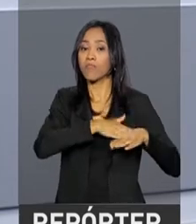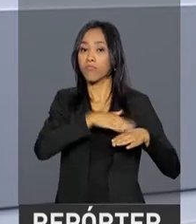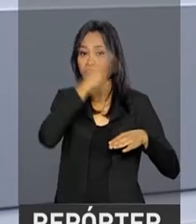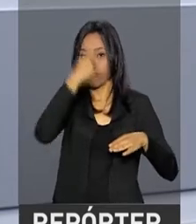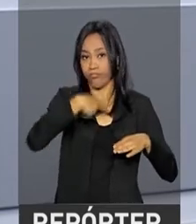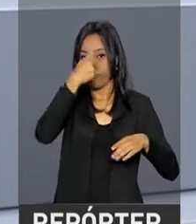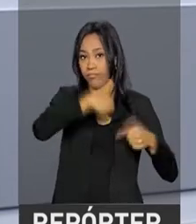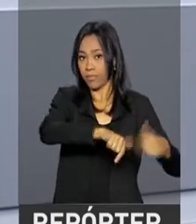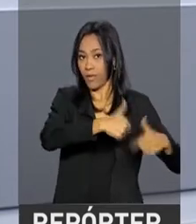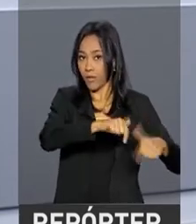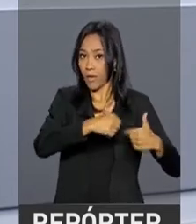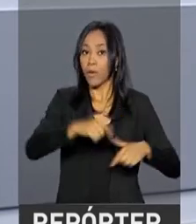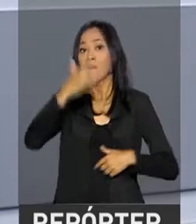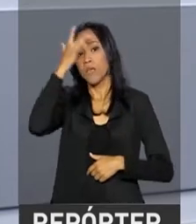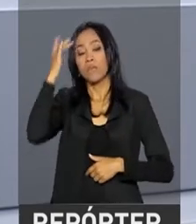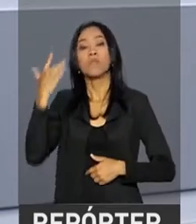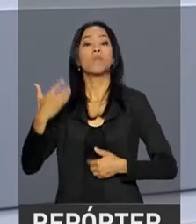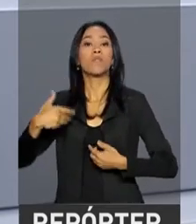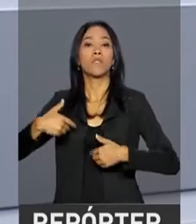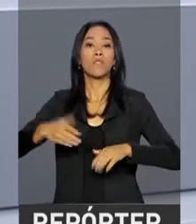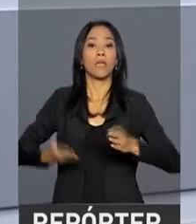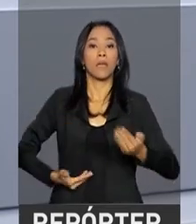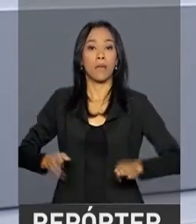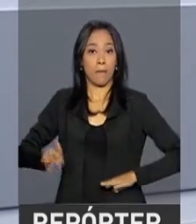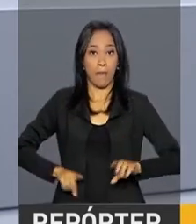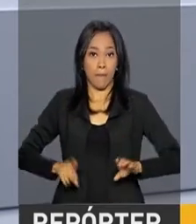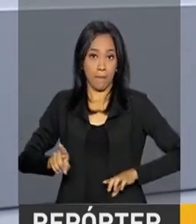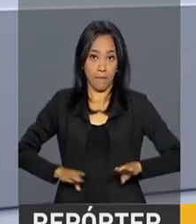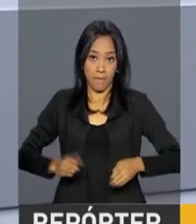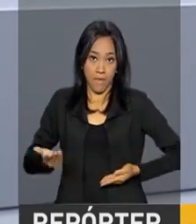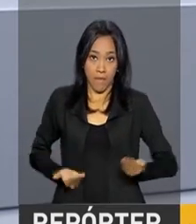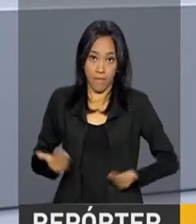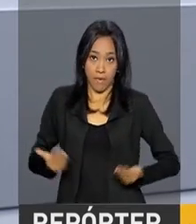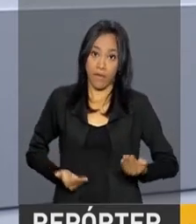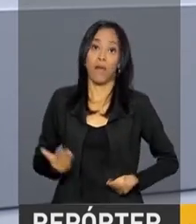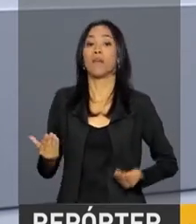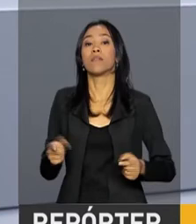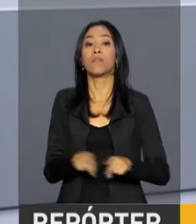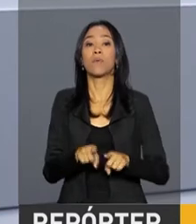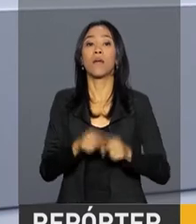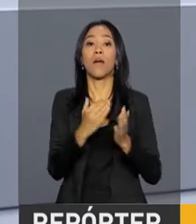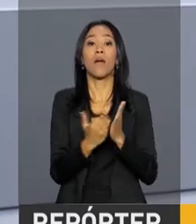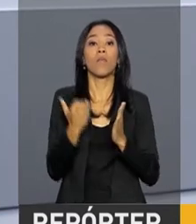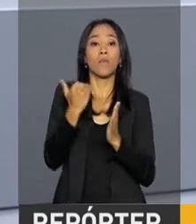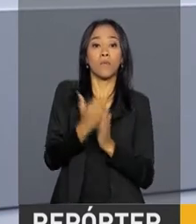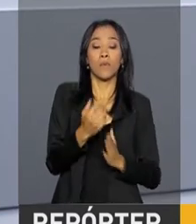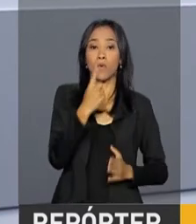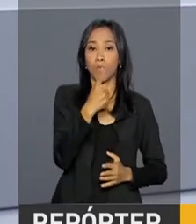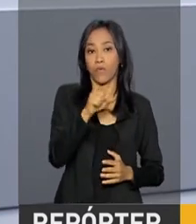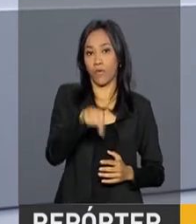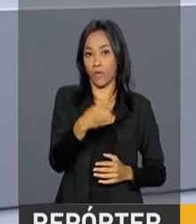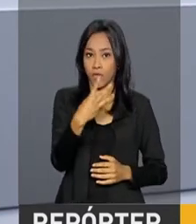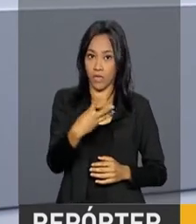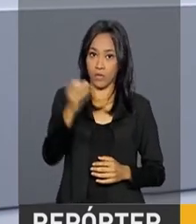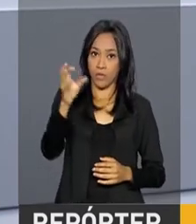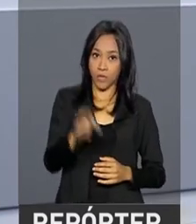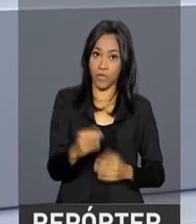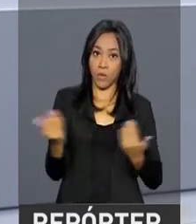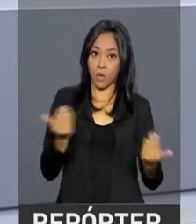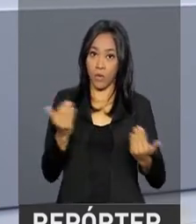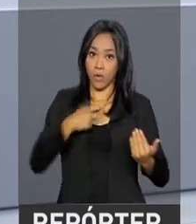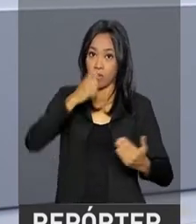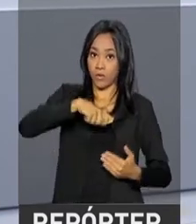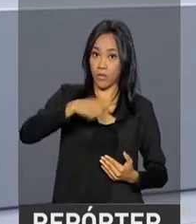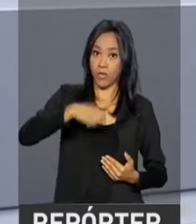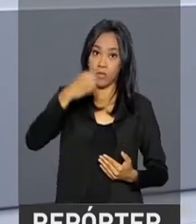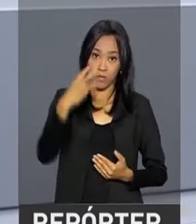própria e os domésticos. A categoria dos trabalhadores por conta própria cresceu 1,3% na comparação com o trimestre de julho a